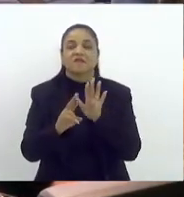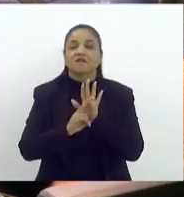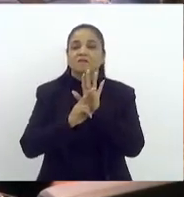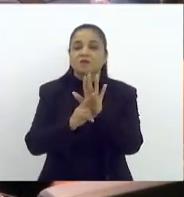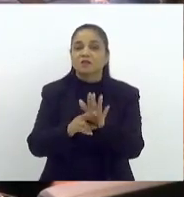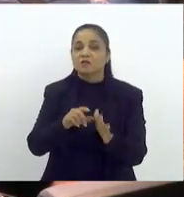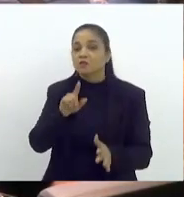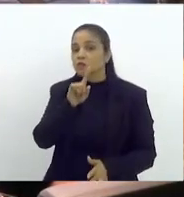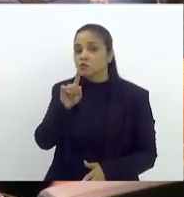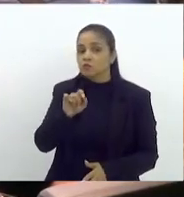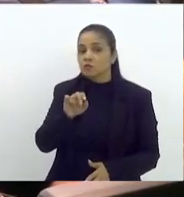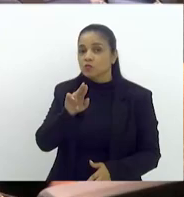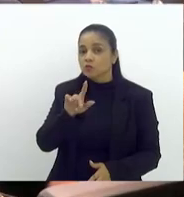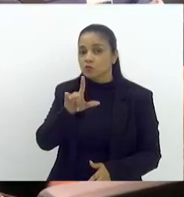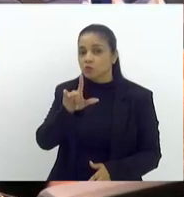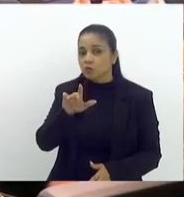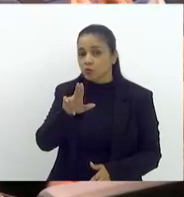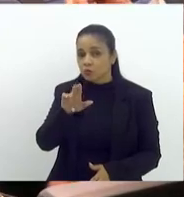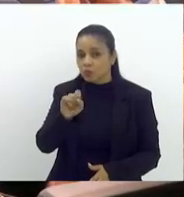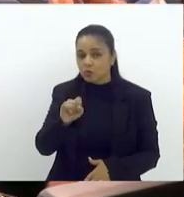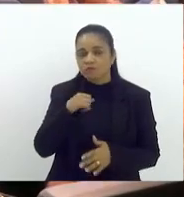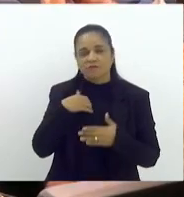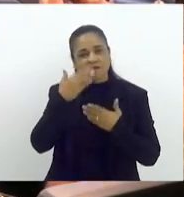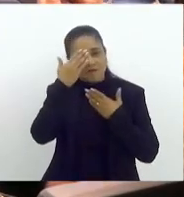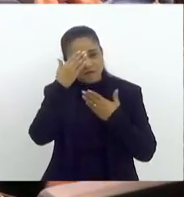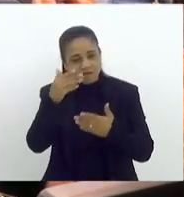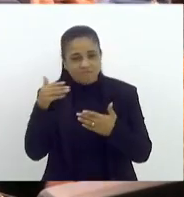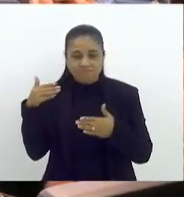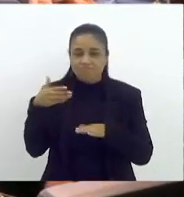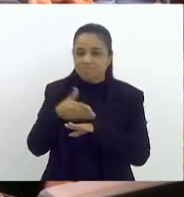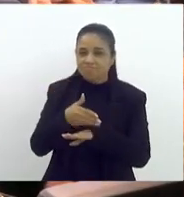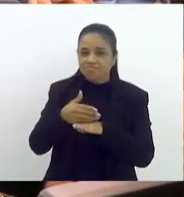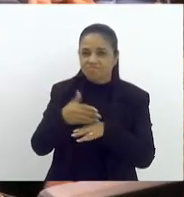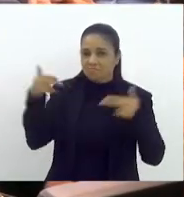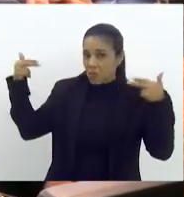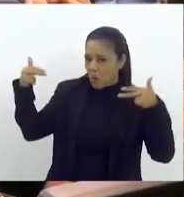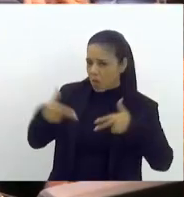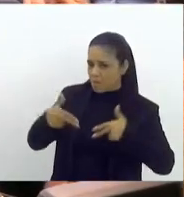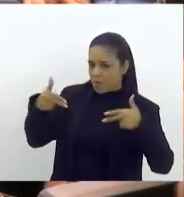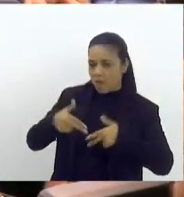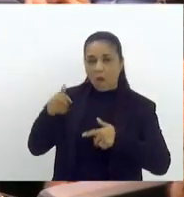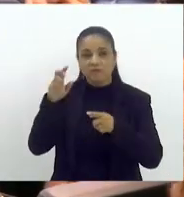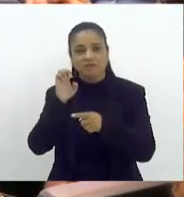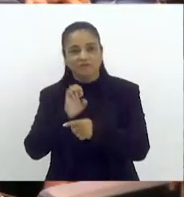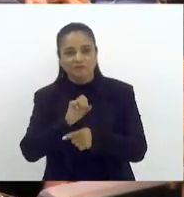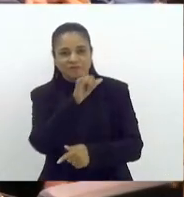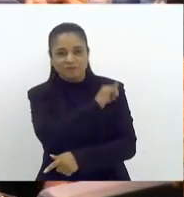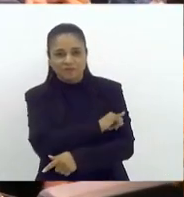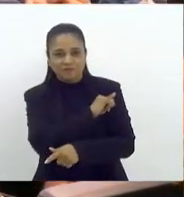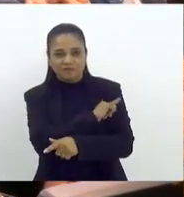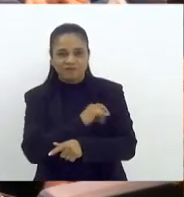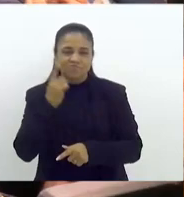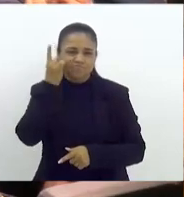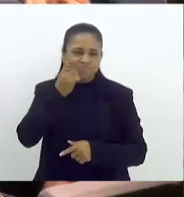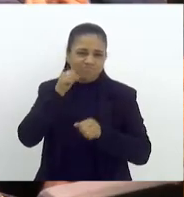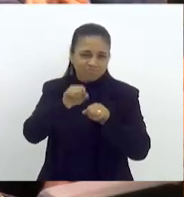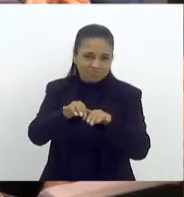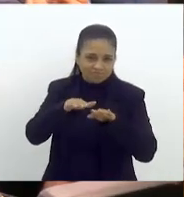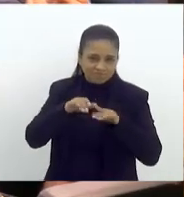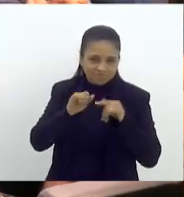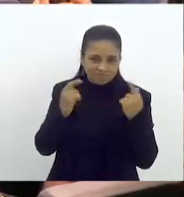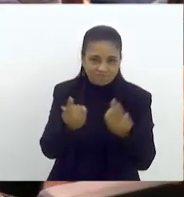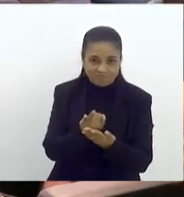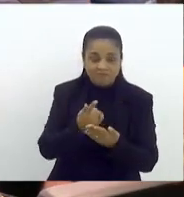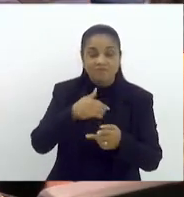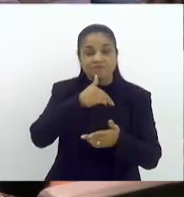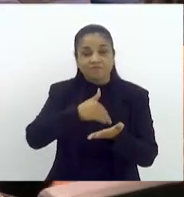aqui também agradeço a presença dos Hip hopperes do Estado do Rio de Janeiro e aos parlamentares e secretários aqui